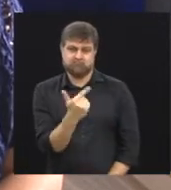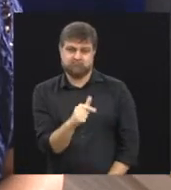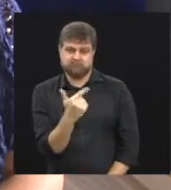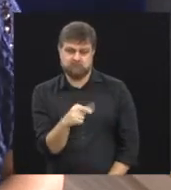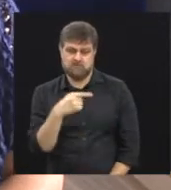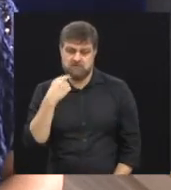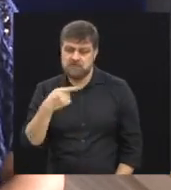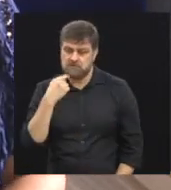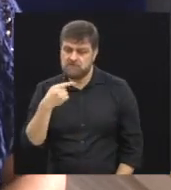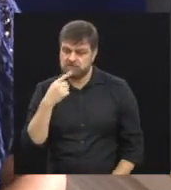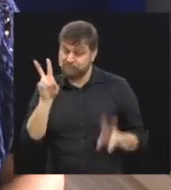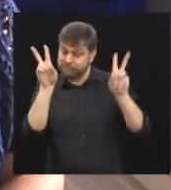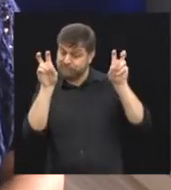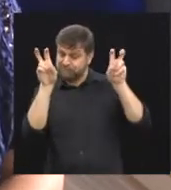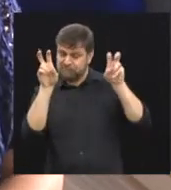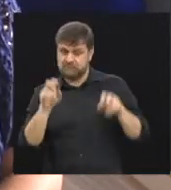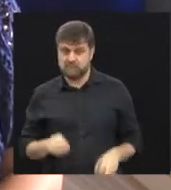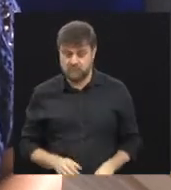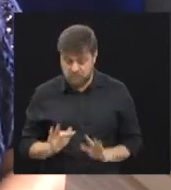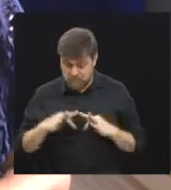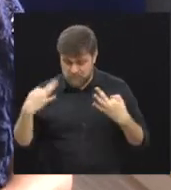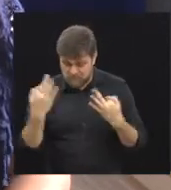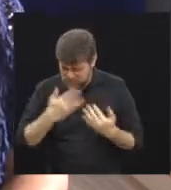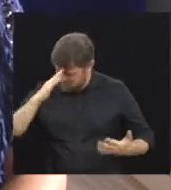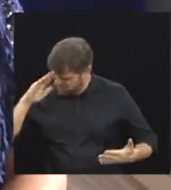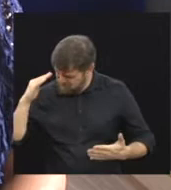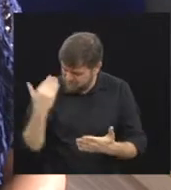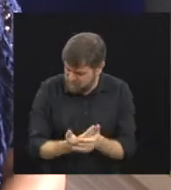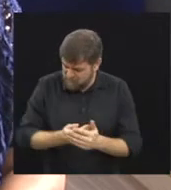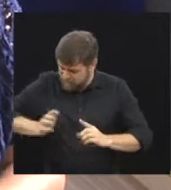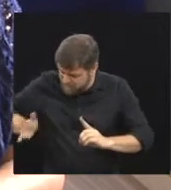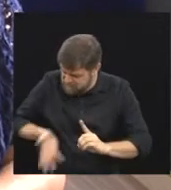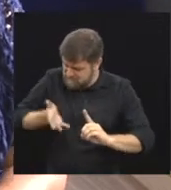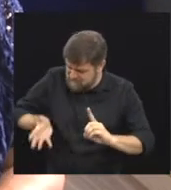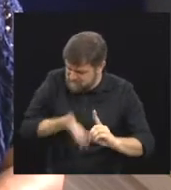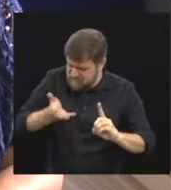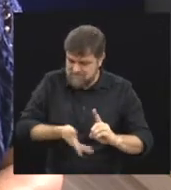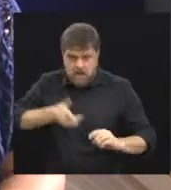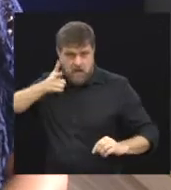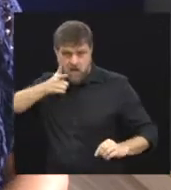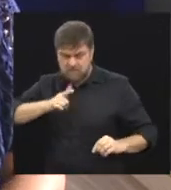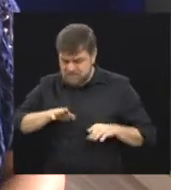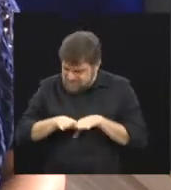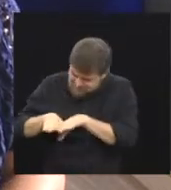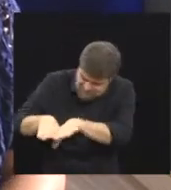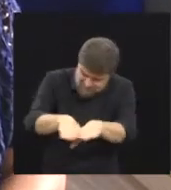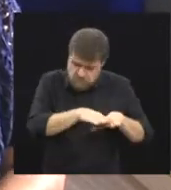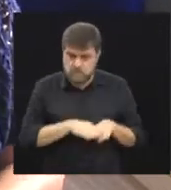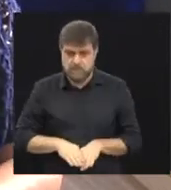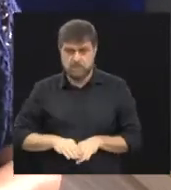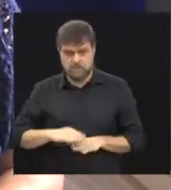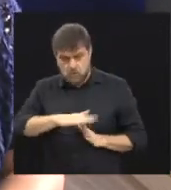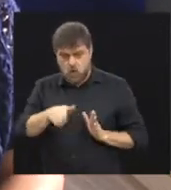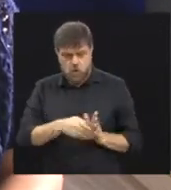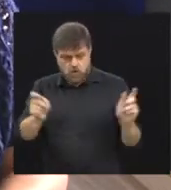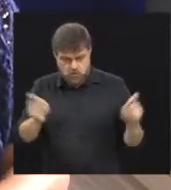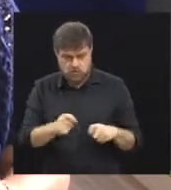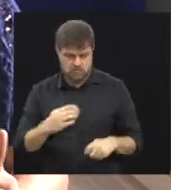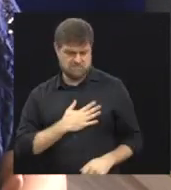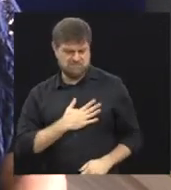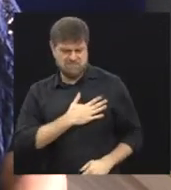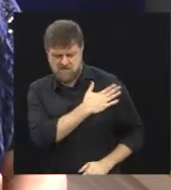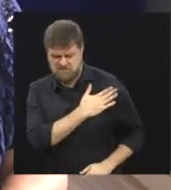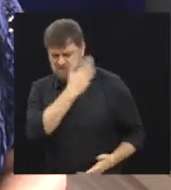inclusão. Existe entre aspas, mas se a família acreditar, ela vai conseguir tudo o que ela quiser, independente